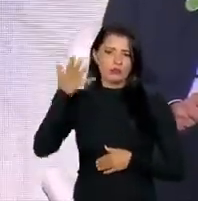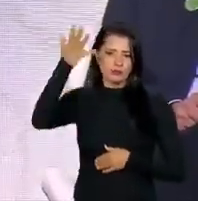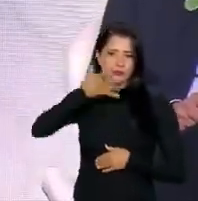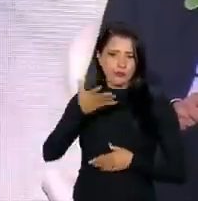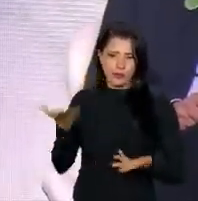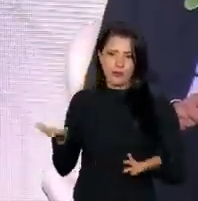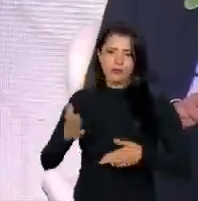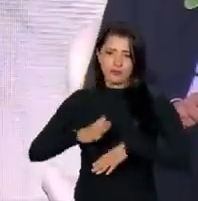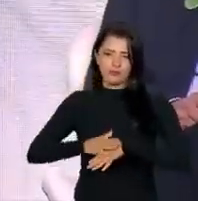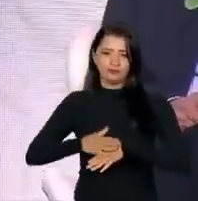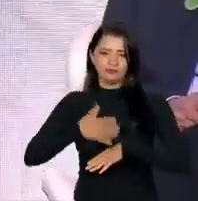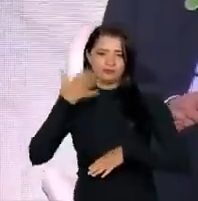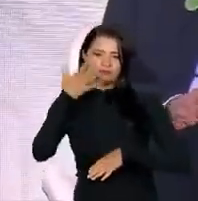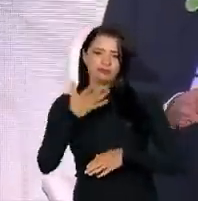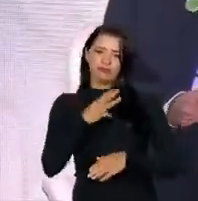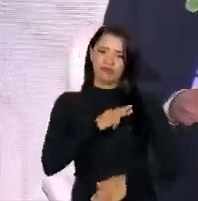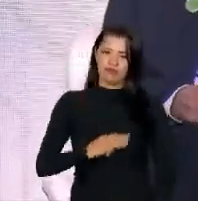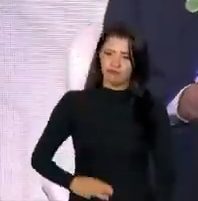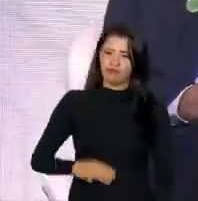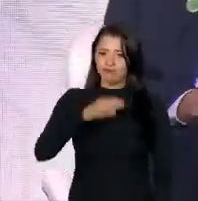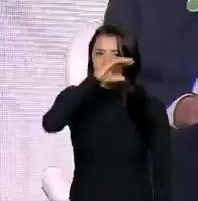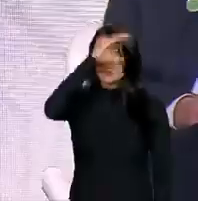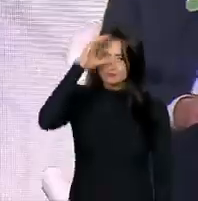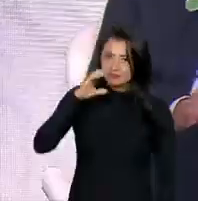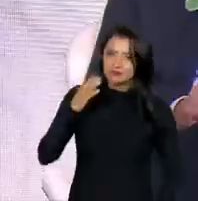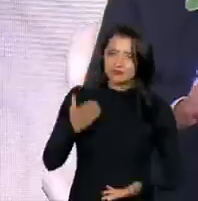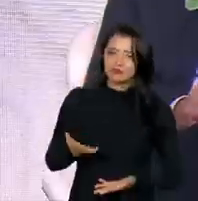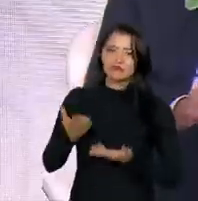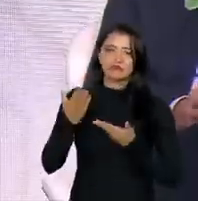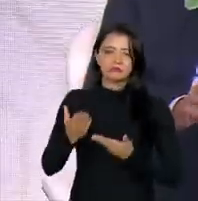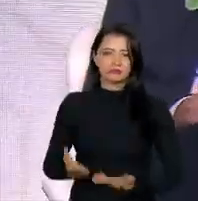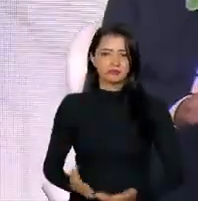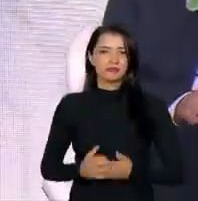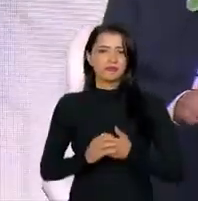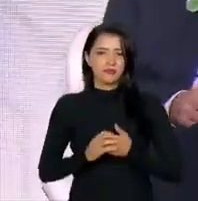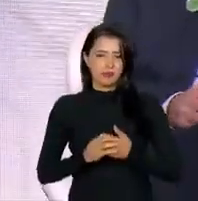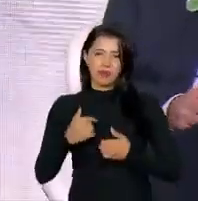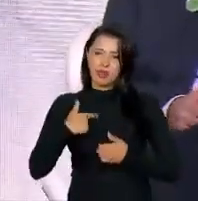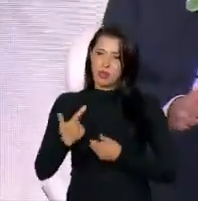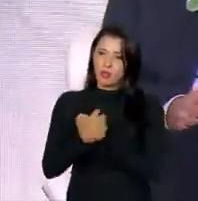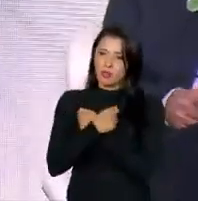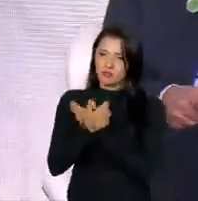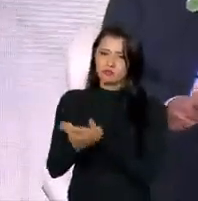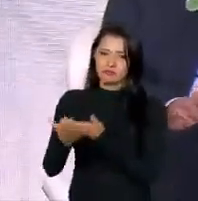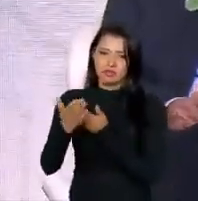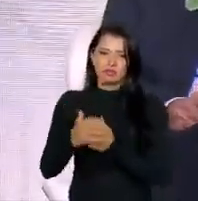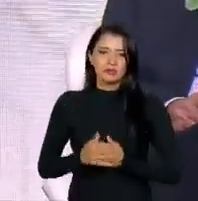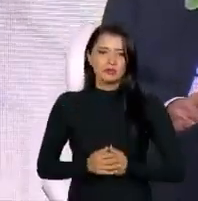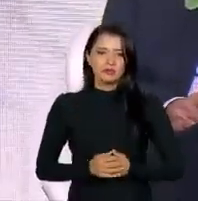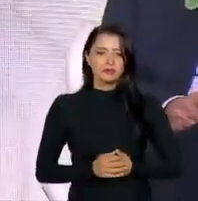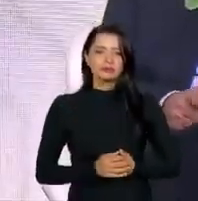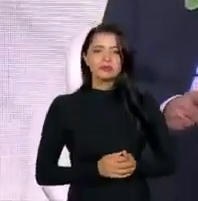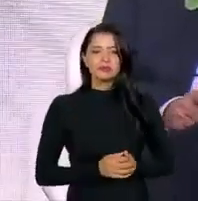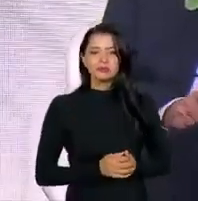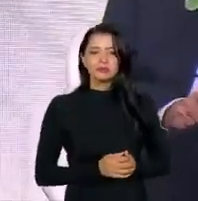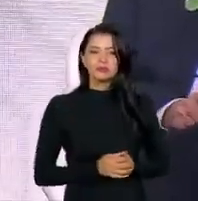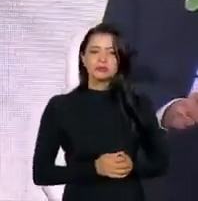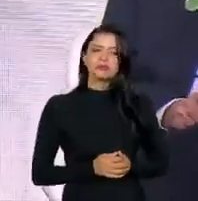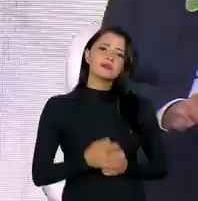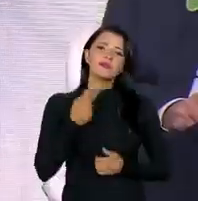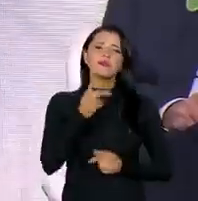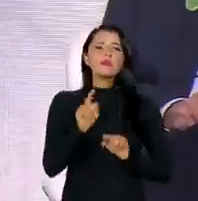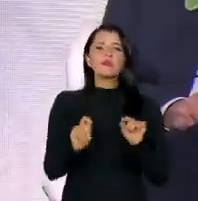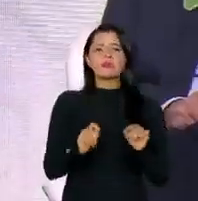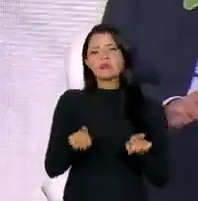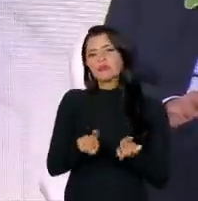aqui a fala também do ministro Camilo, o qual eu levo meu abraço também, e falar